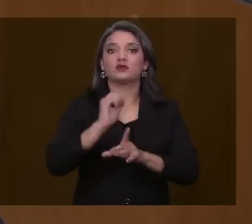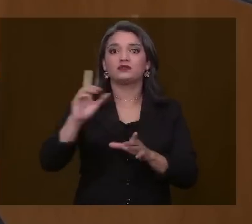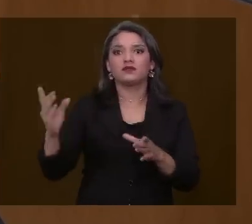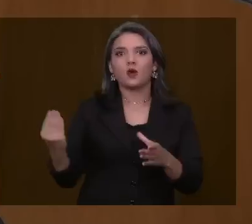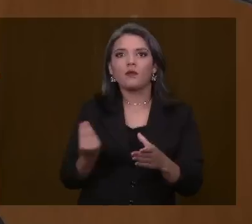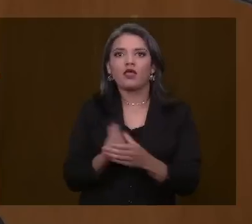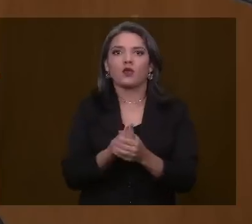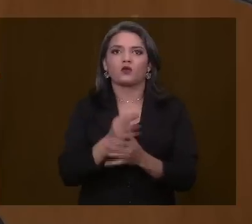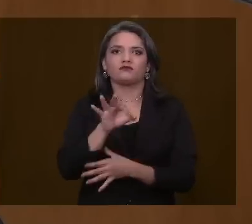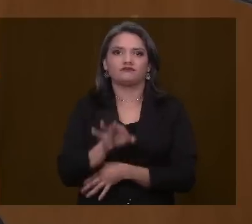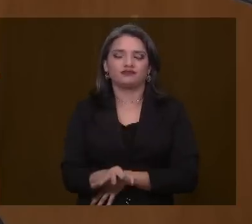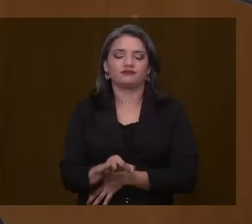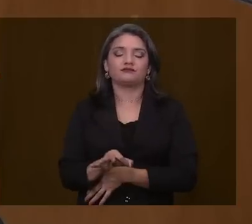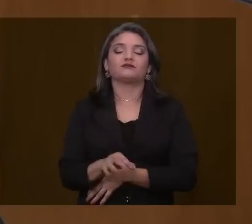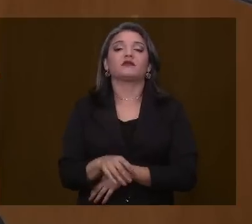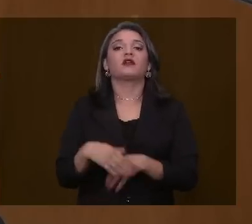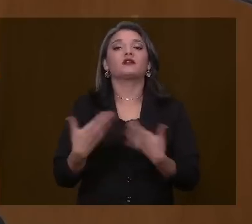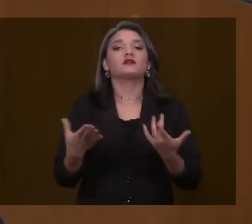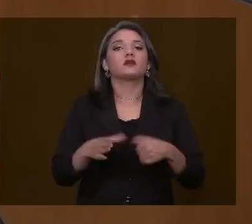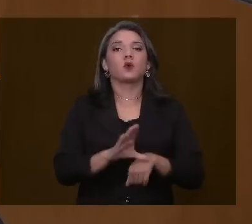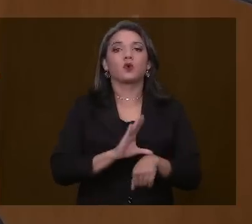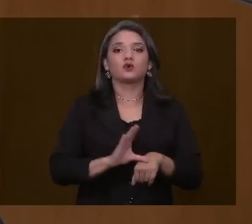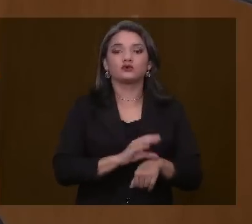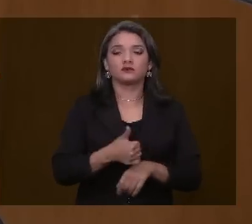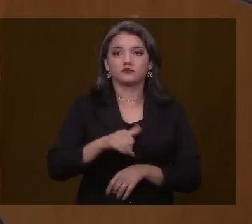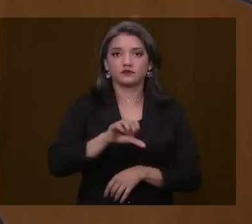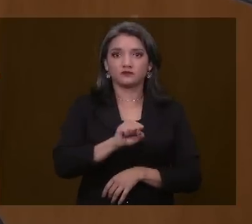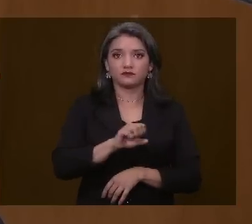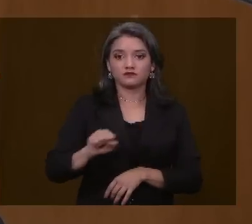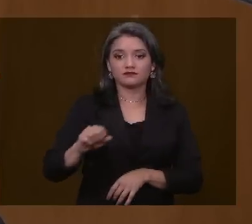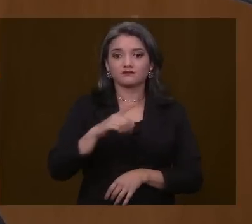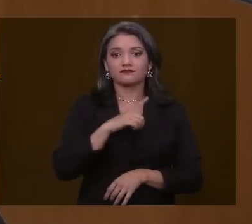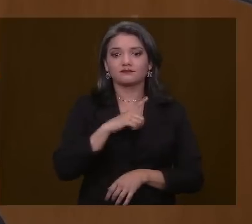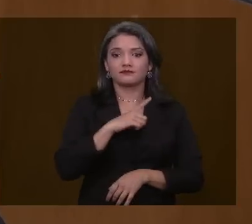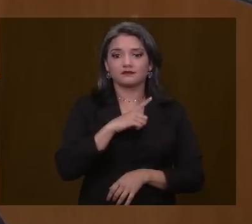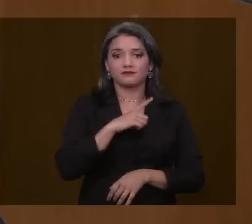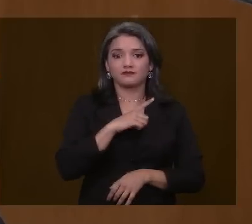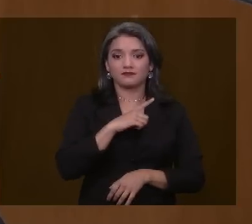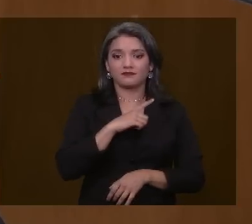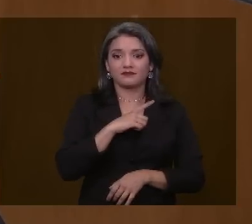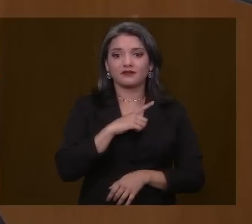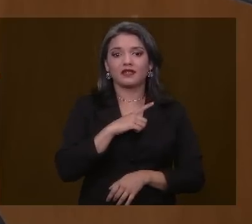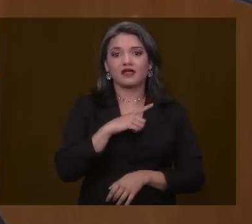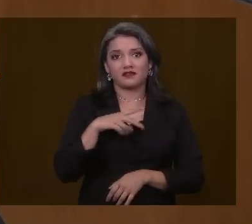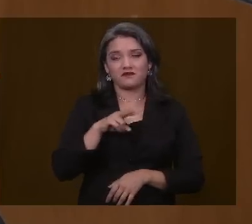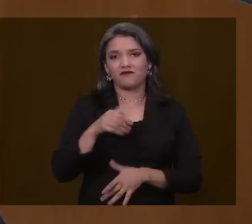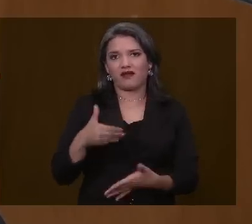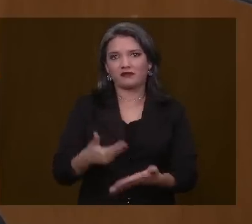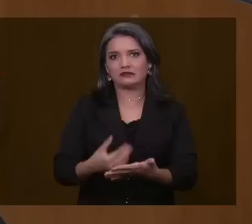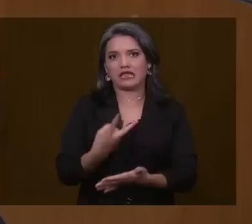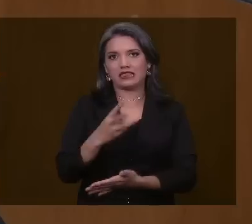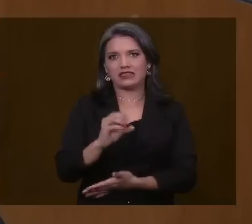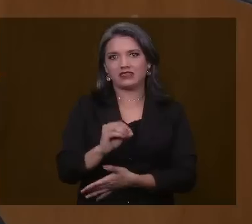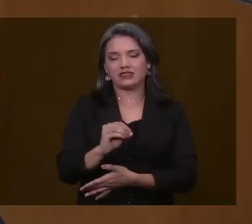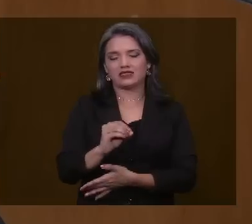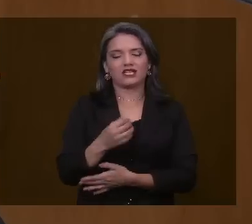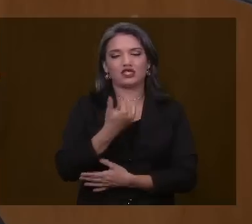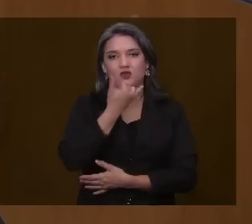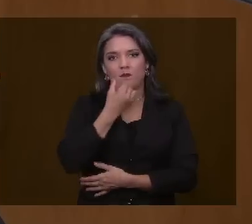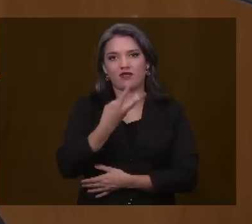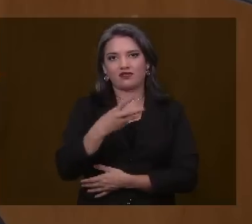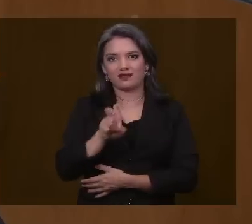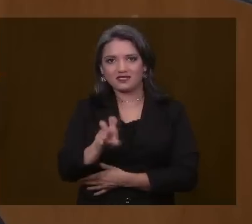essa Constituição de 88, que está prestes a celebrar 35